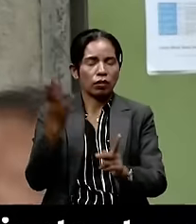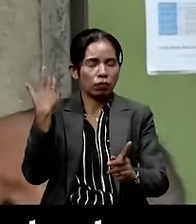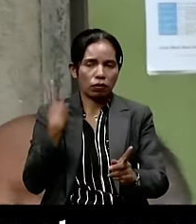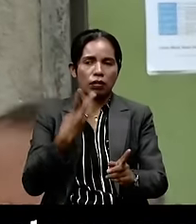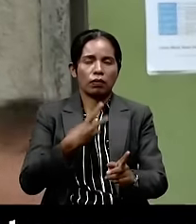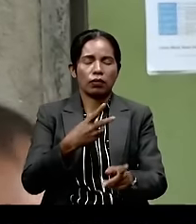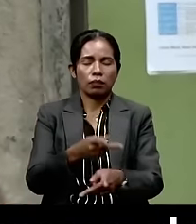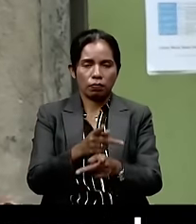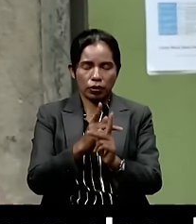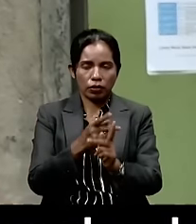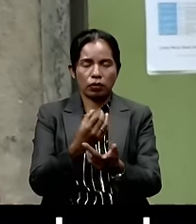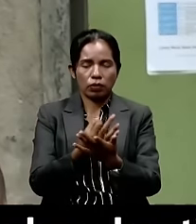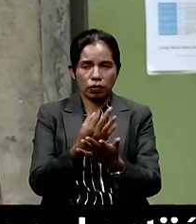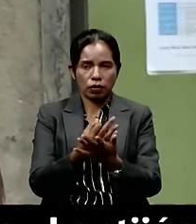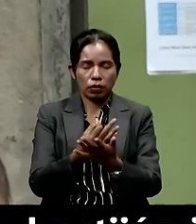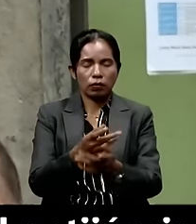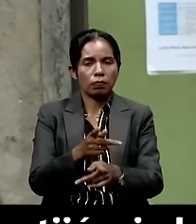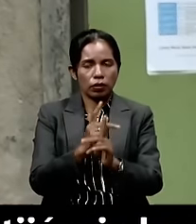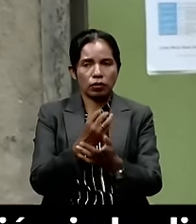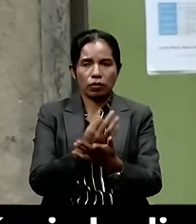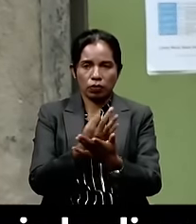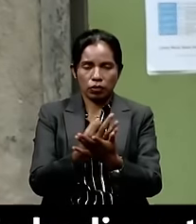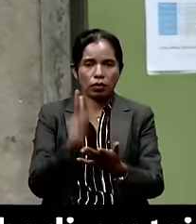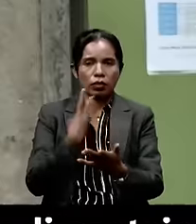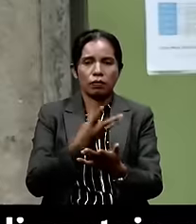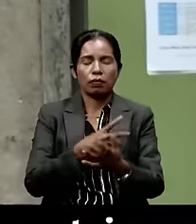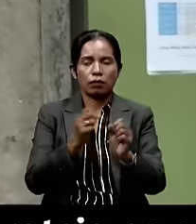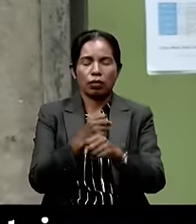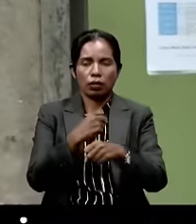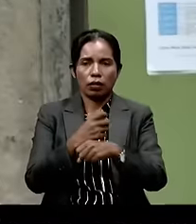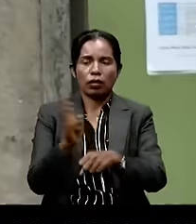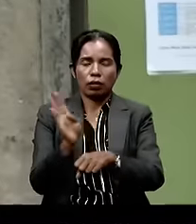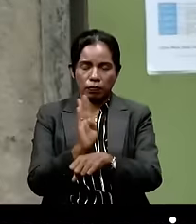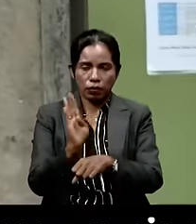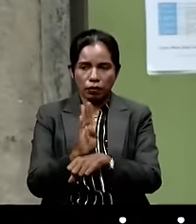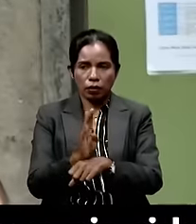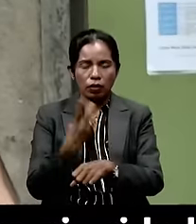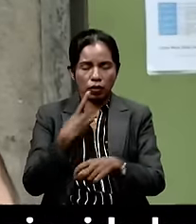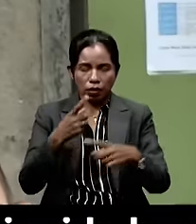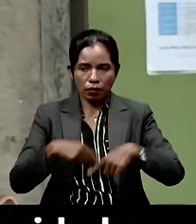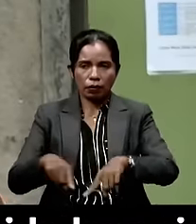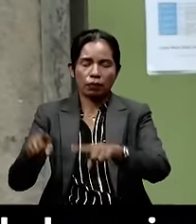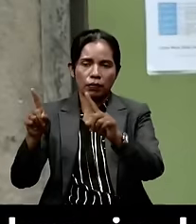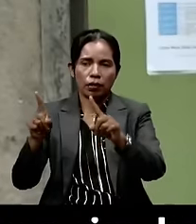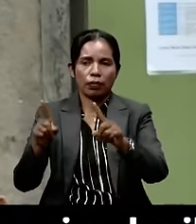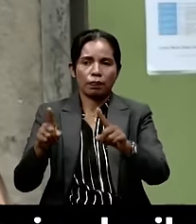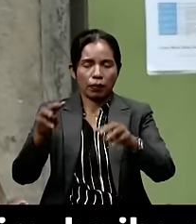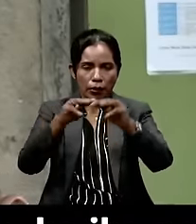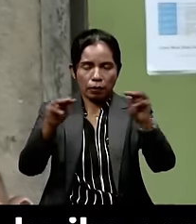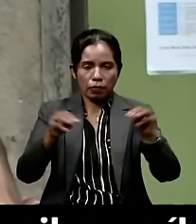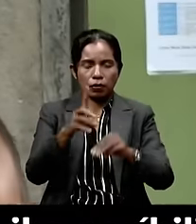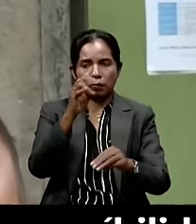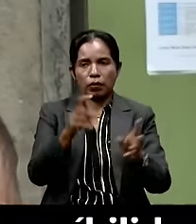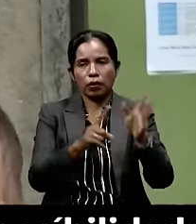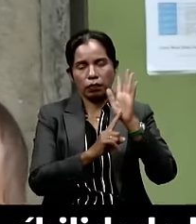ne ami tina batina ne ami kredit ami kredit tau ne ni bukti ne ma penana kami bahe be munisipi dile